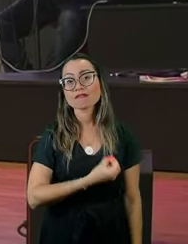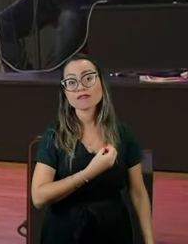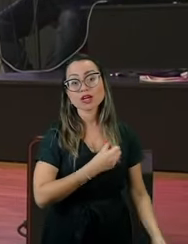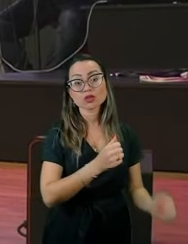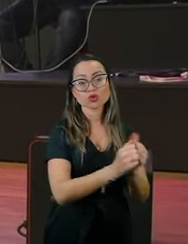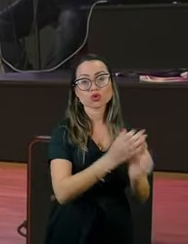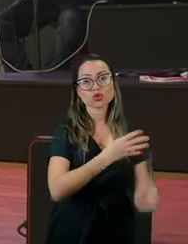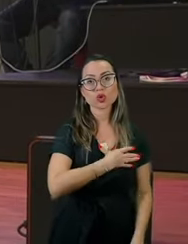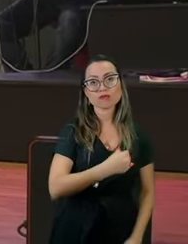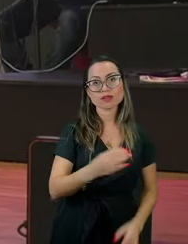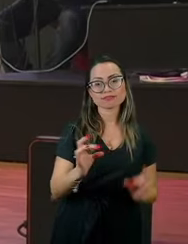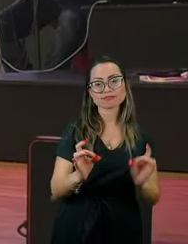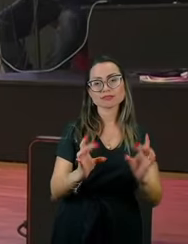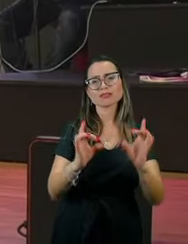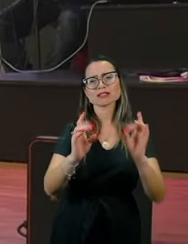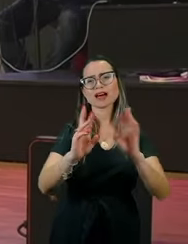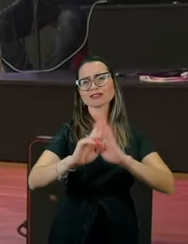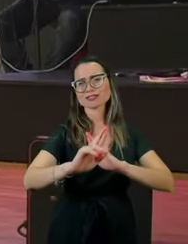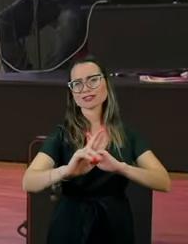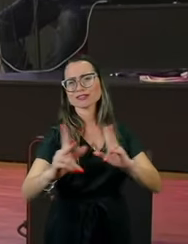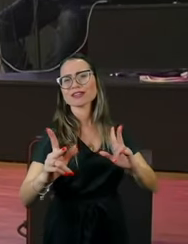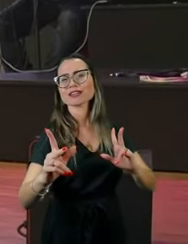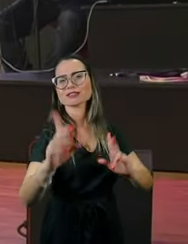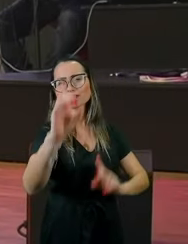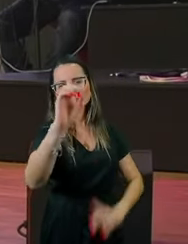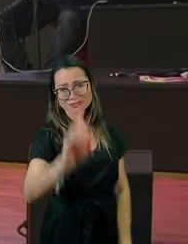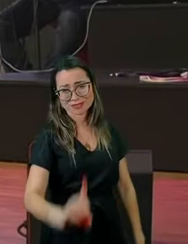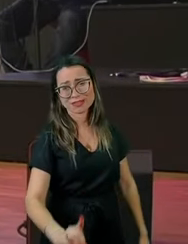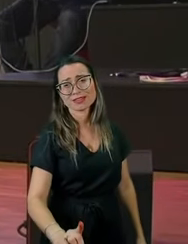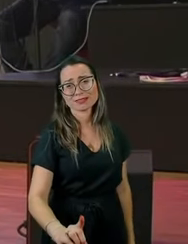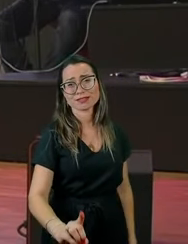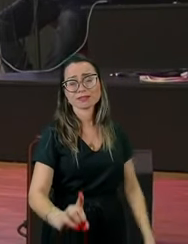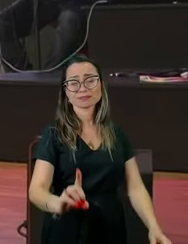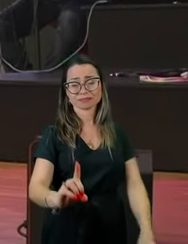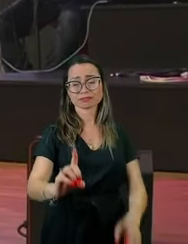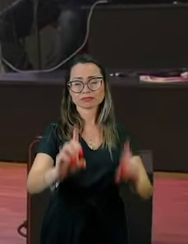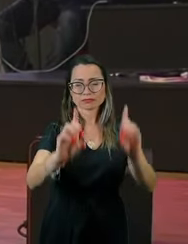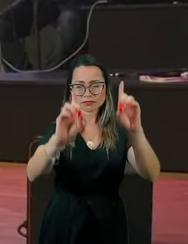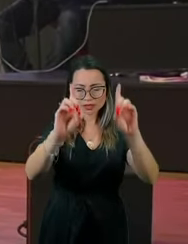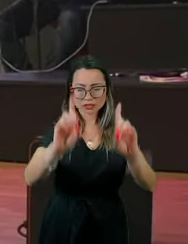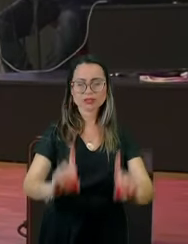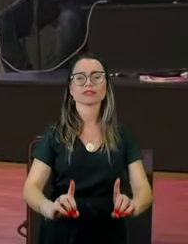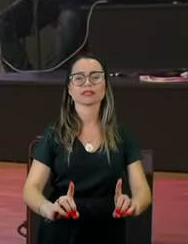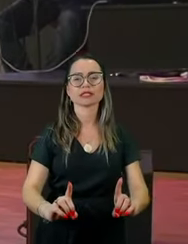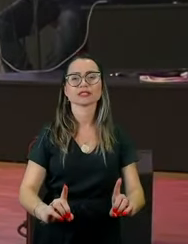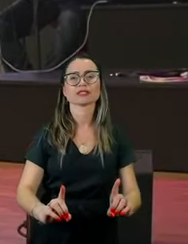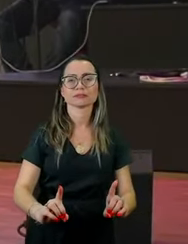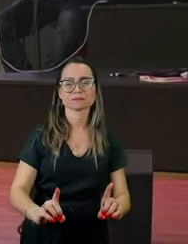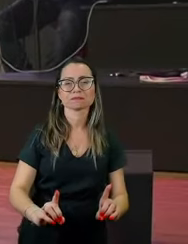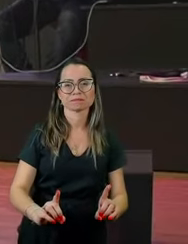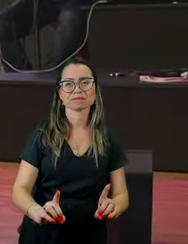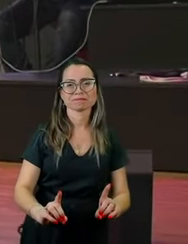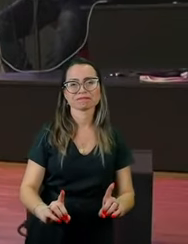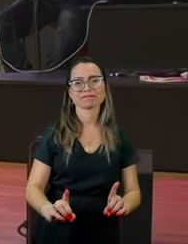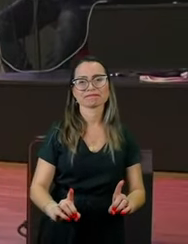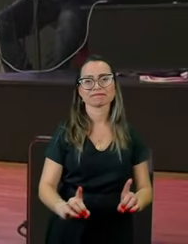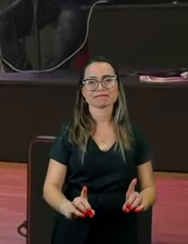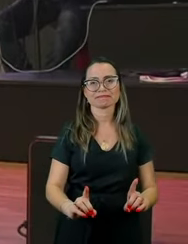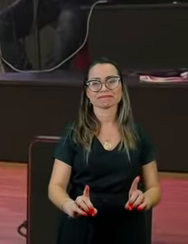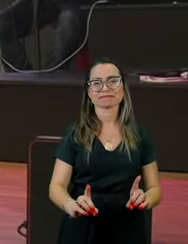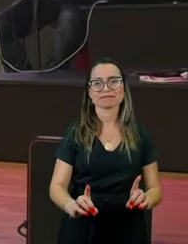vezes especiais e diferentes. No mundo de tanto julgamento, essas mães entram como verdadeiras adaptadoras do propósito do filho.